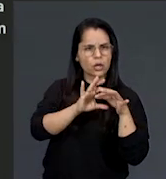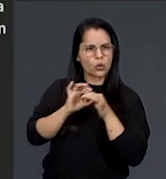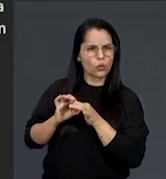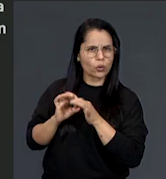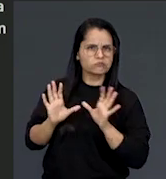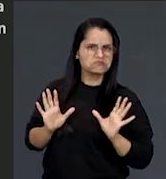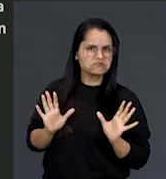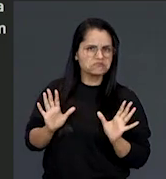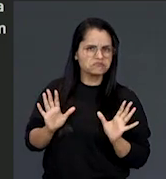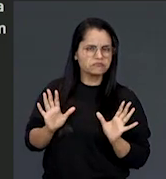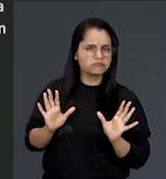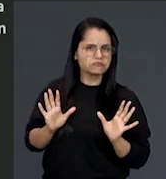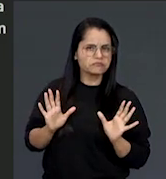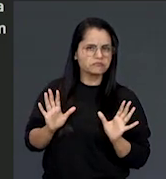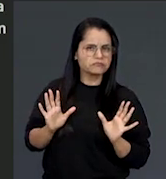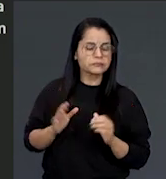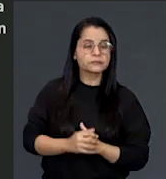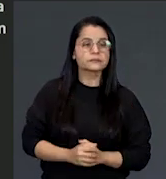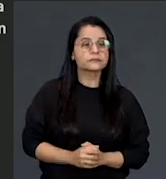está sendo usada,